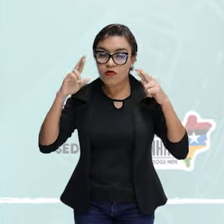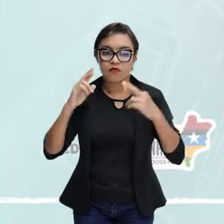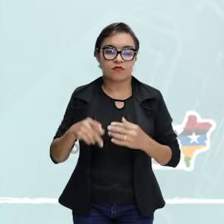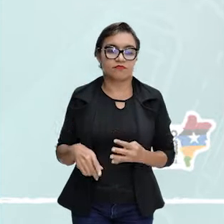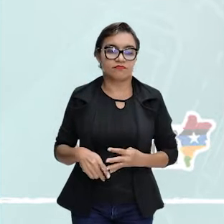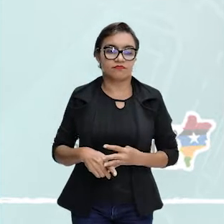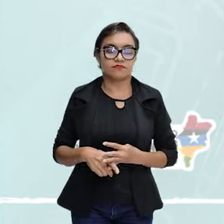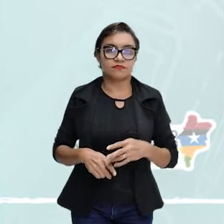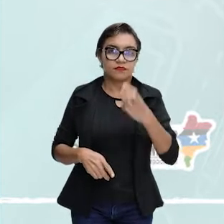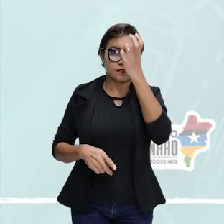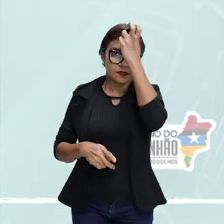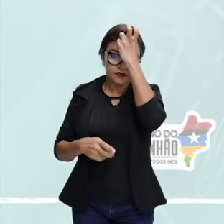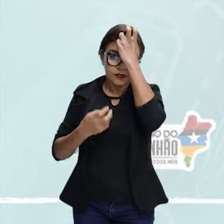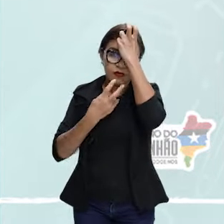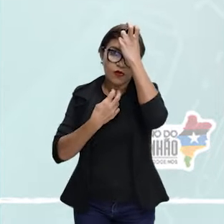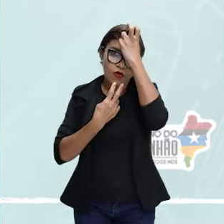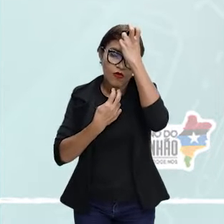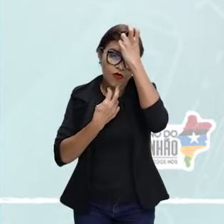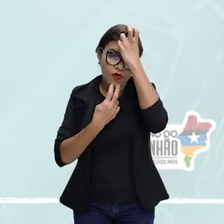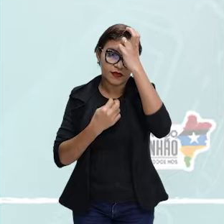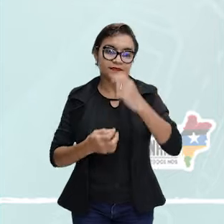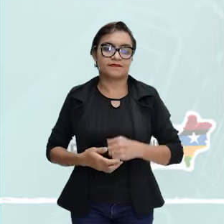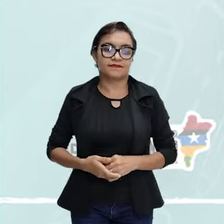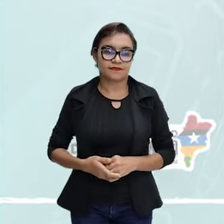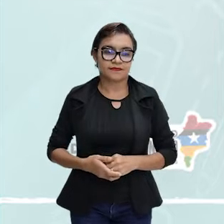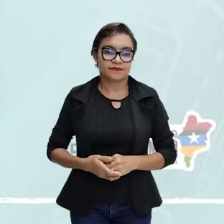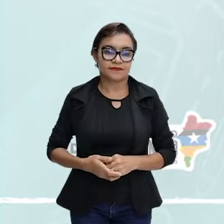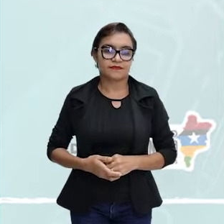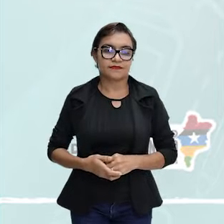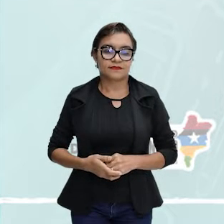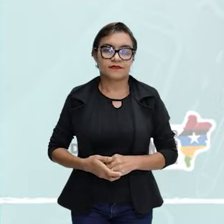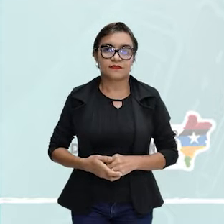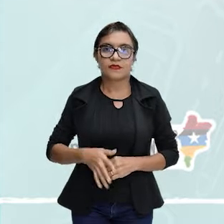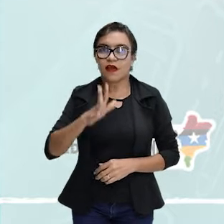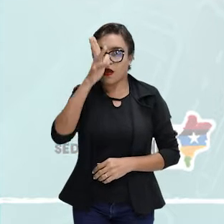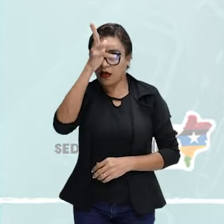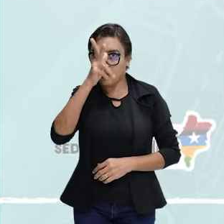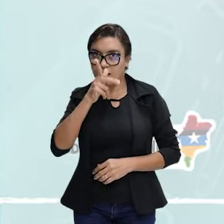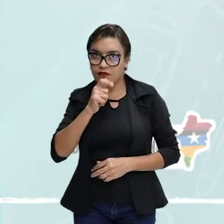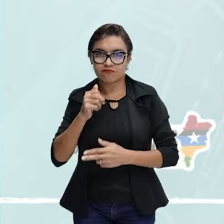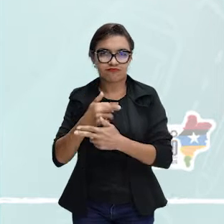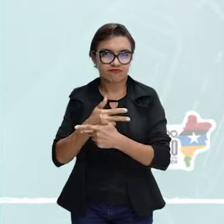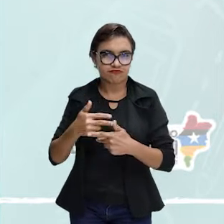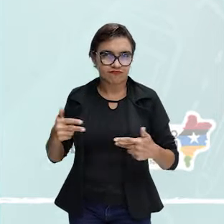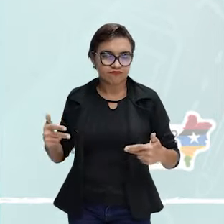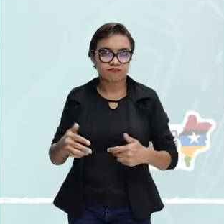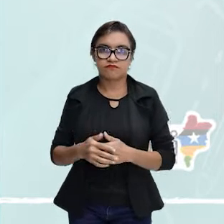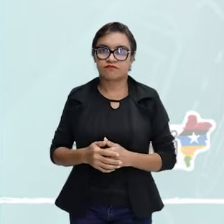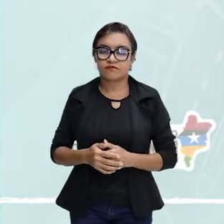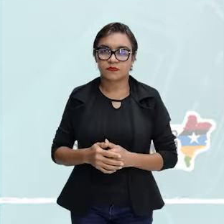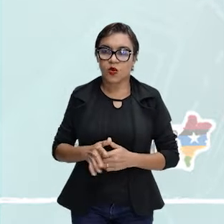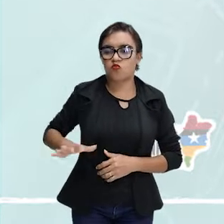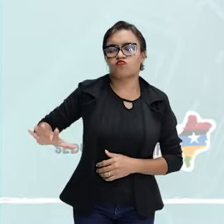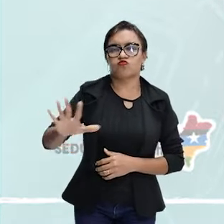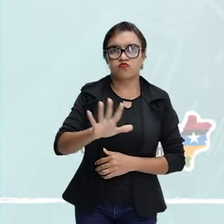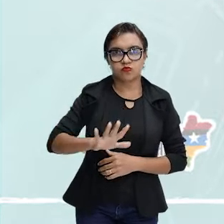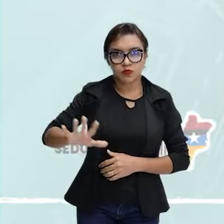né? Caprinos, criação de cabra, bode, né? Galináceos, aves em geral. Então é um mercado